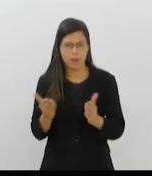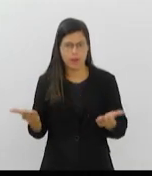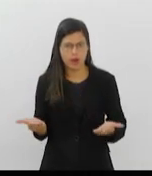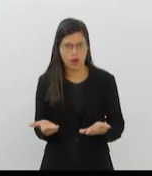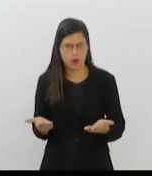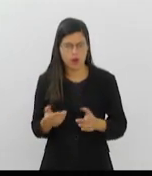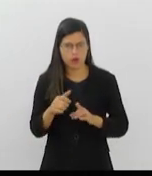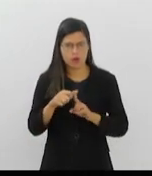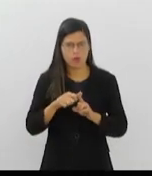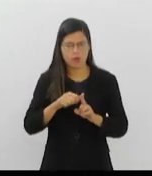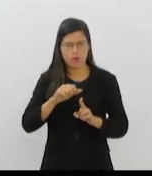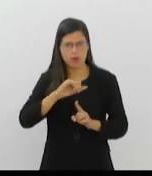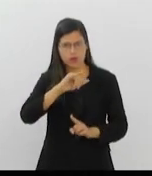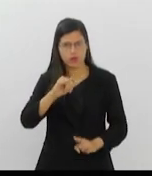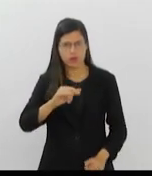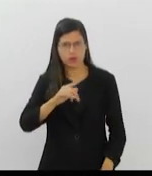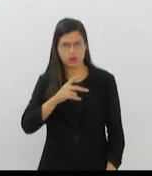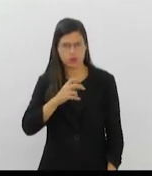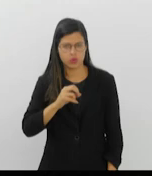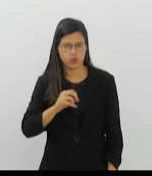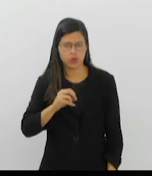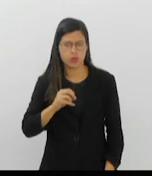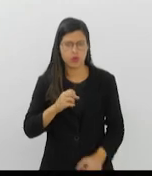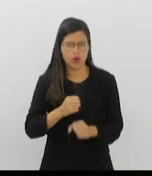julho de